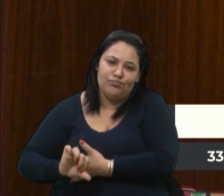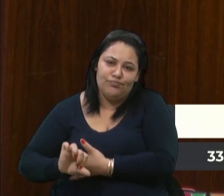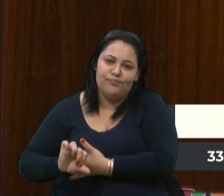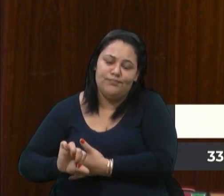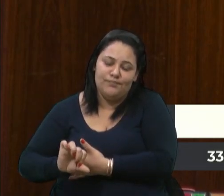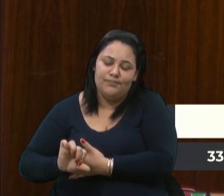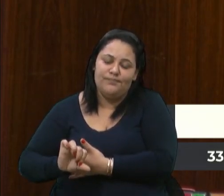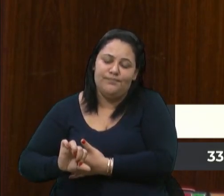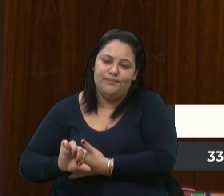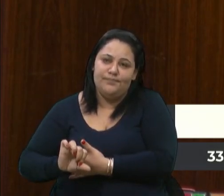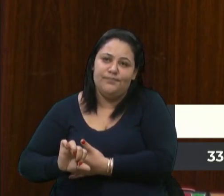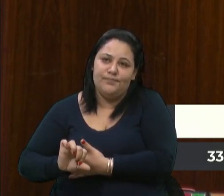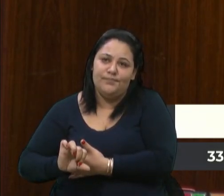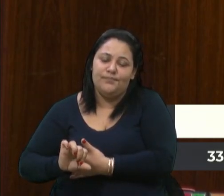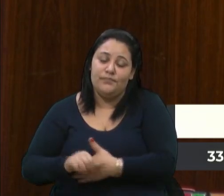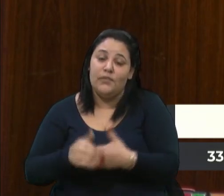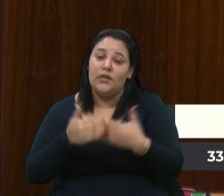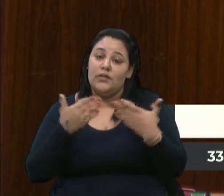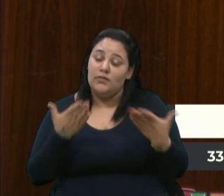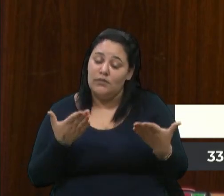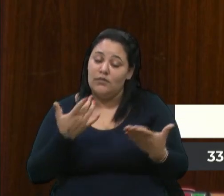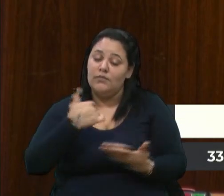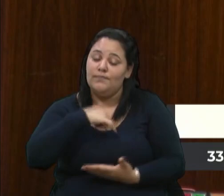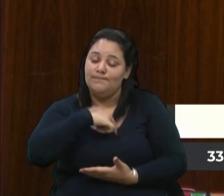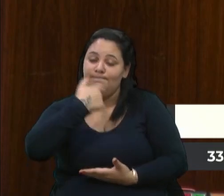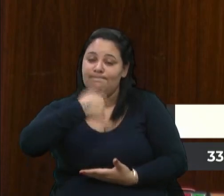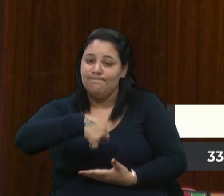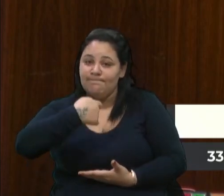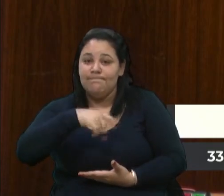higienista aumentou. Então, a gente precisa